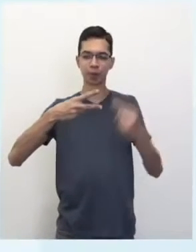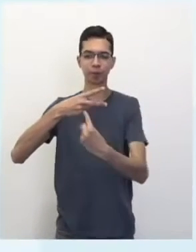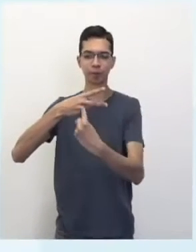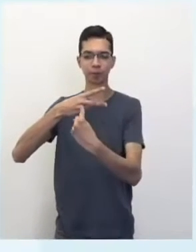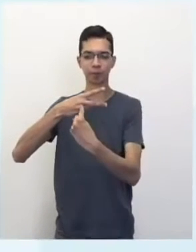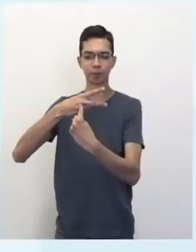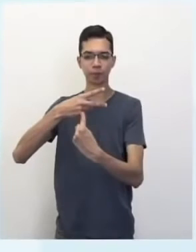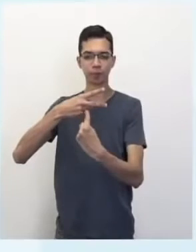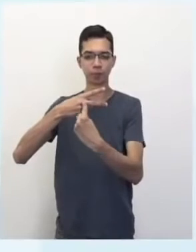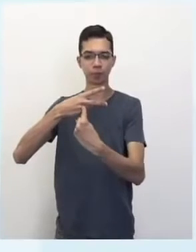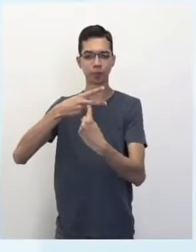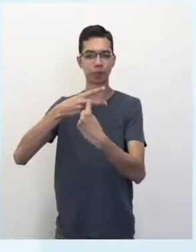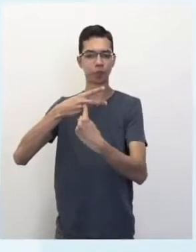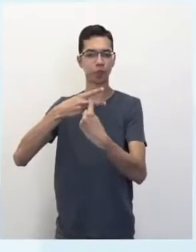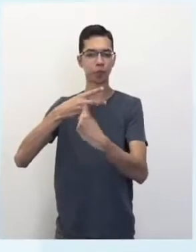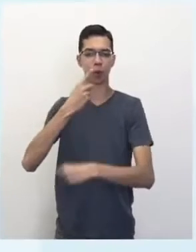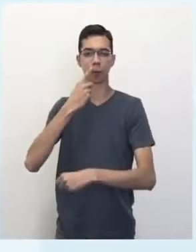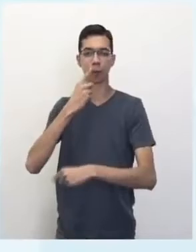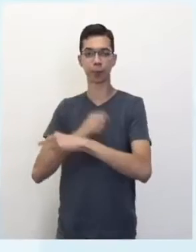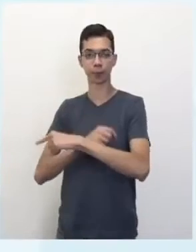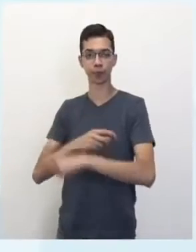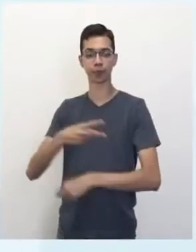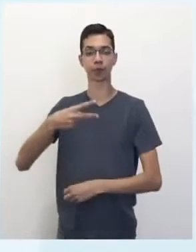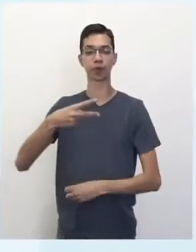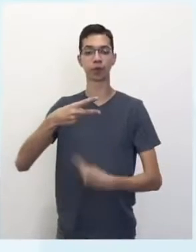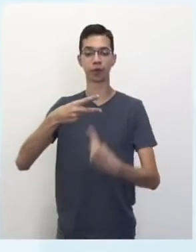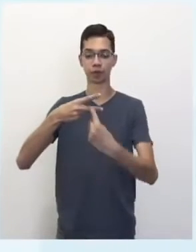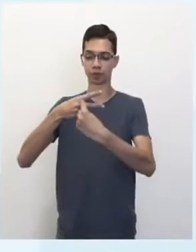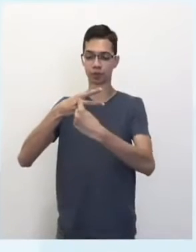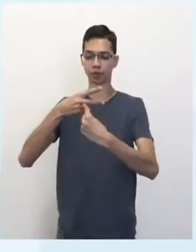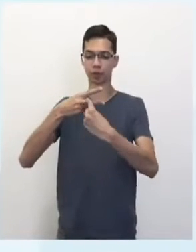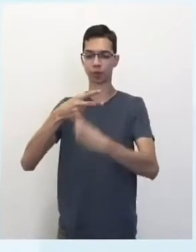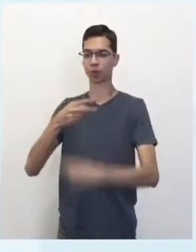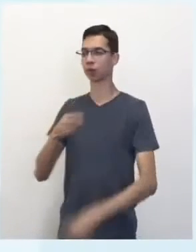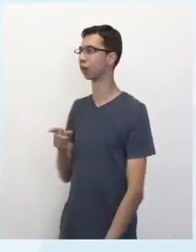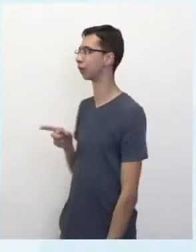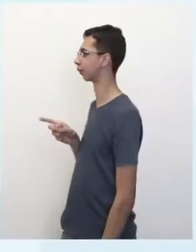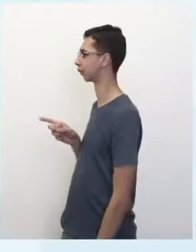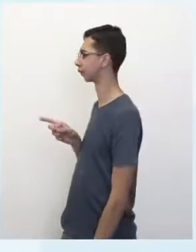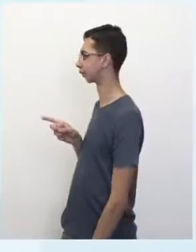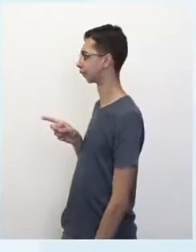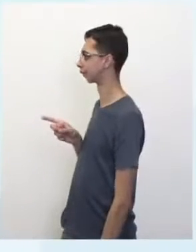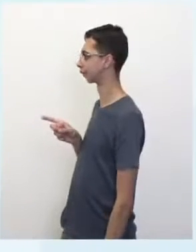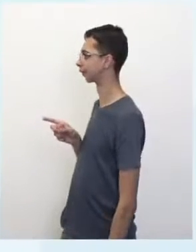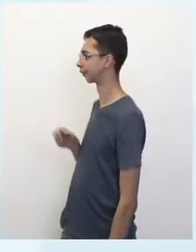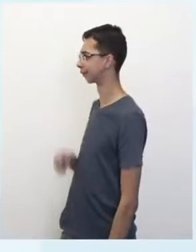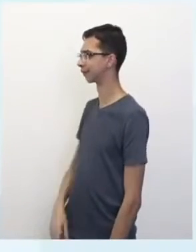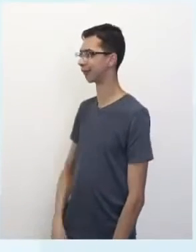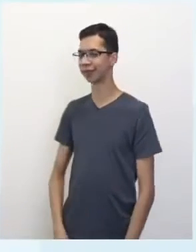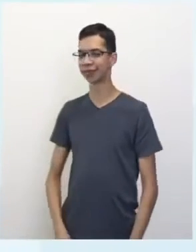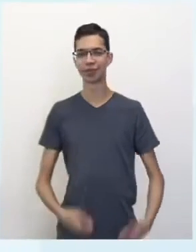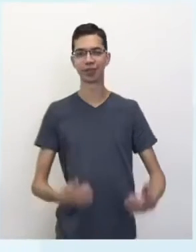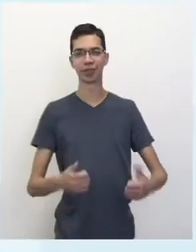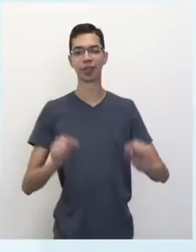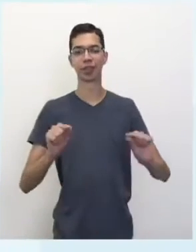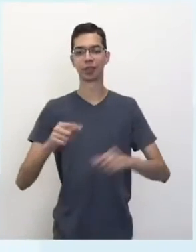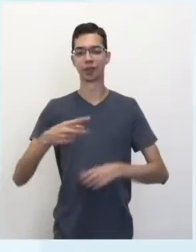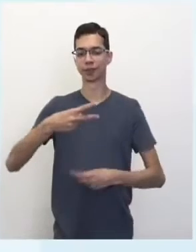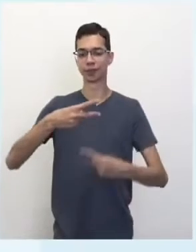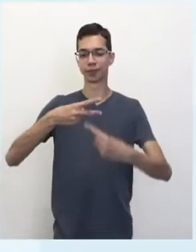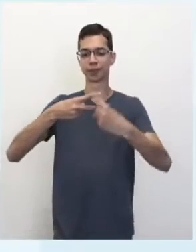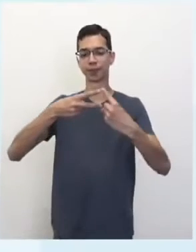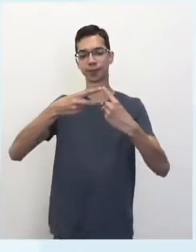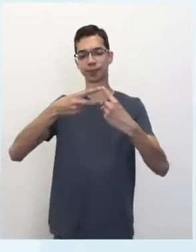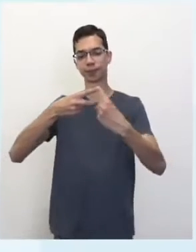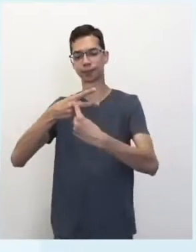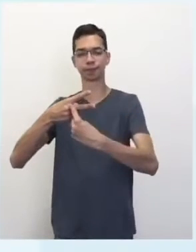deixa eu colocar aqui a caneta, esse ponto de encontro aqui, né, essa intersecção, esse encontro entre as